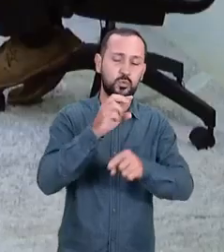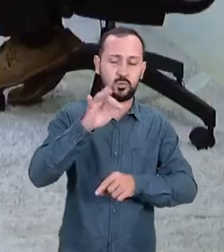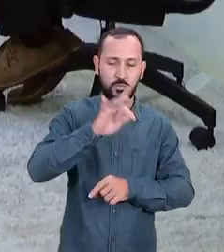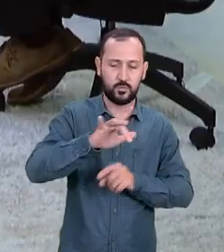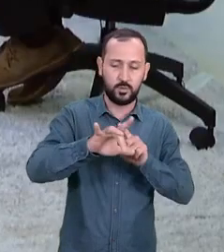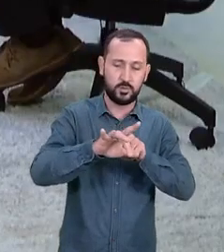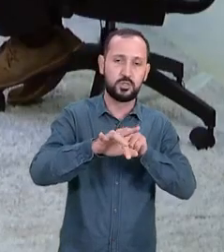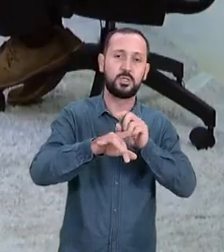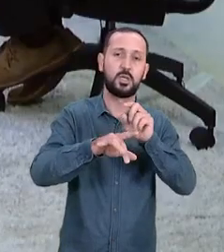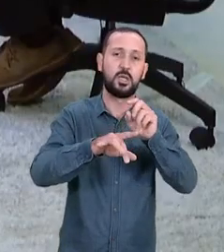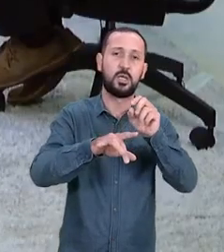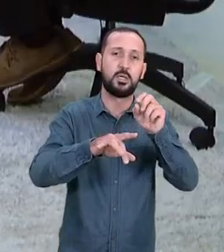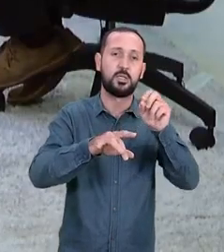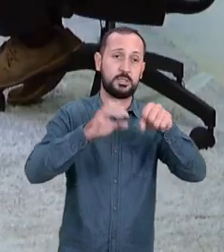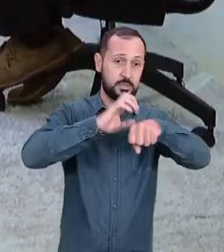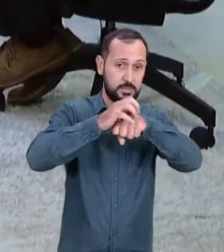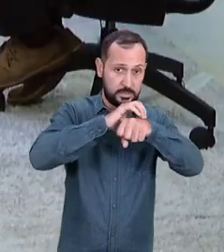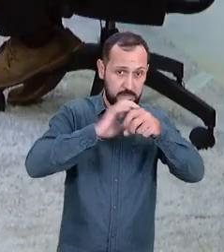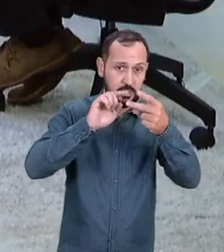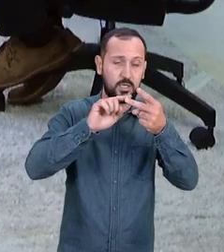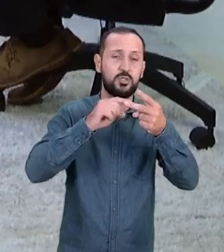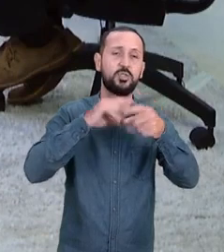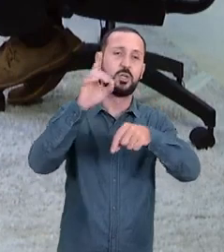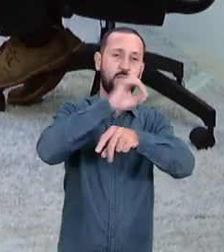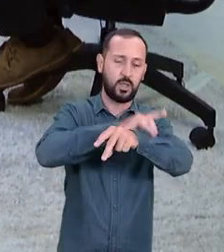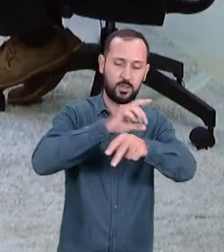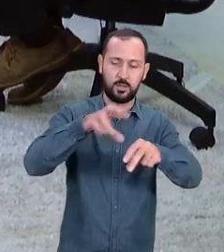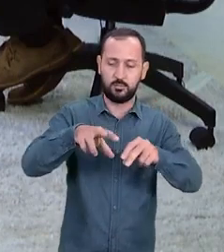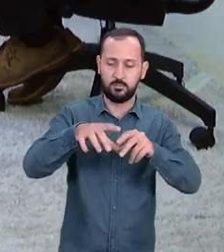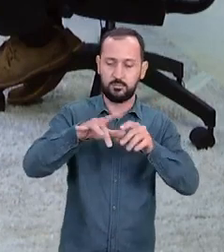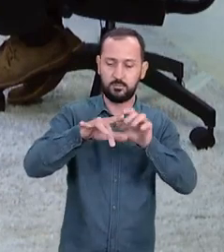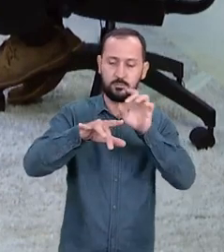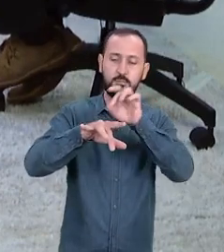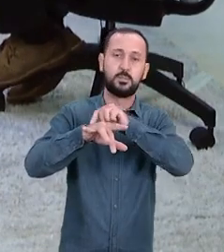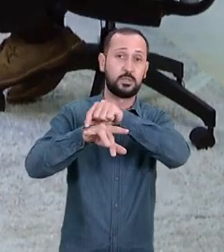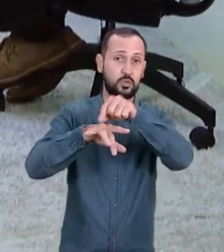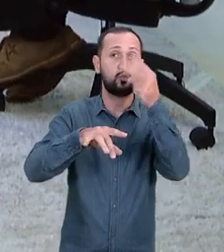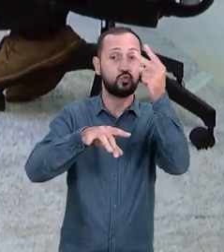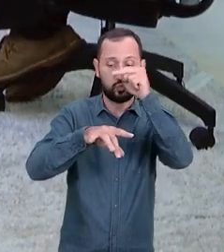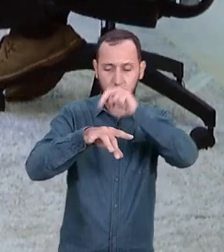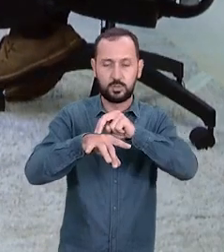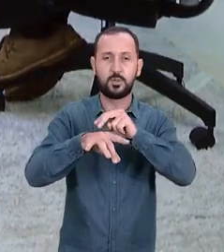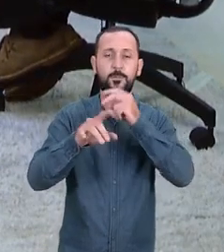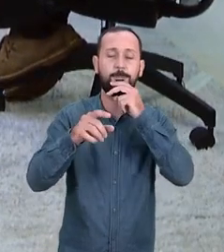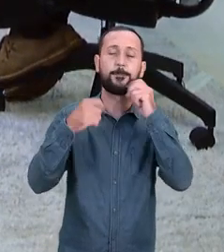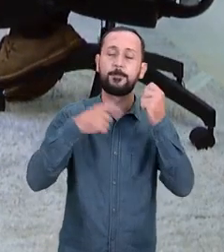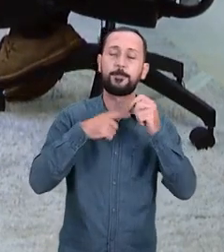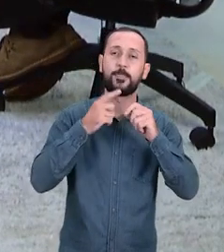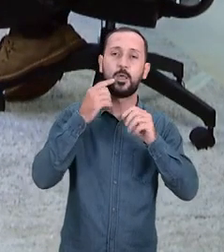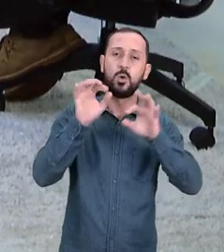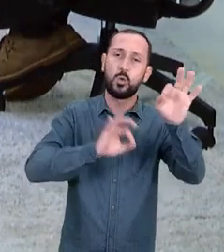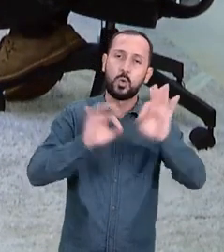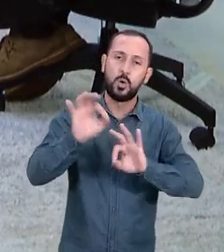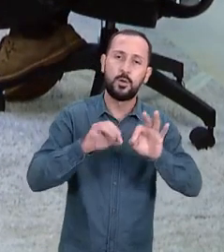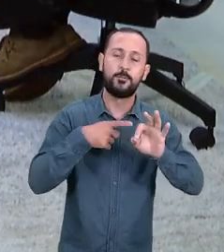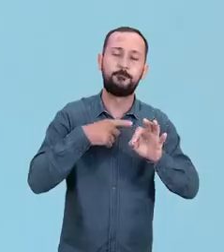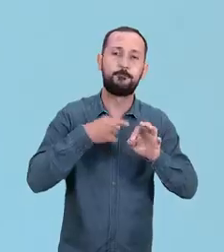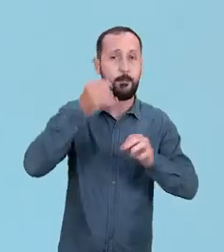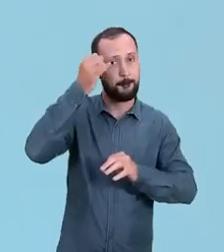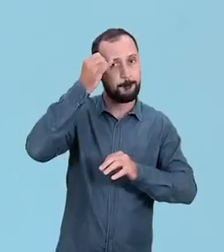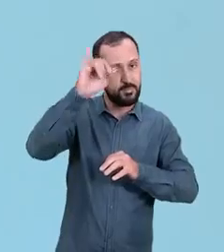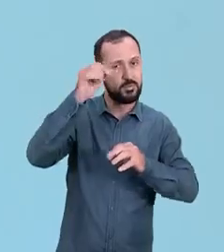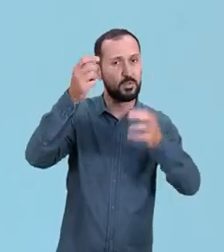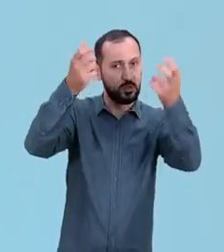dengue. E aí? E aí que nós temos que ter uma estrutura de enfrentamento, né? Nós temos que a questão